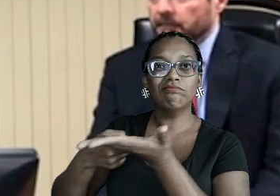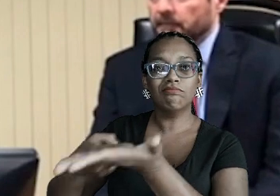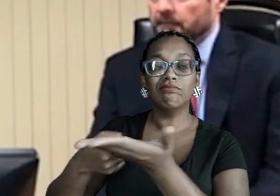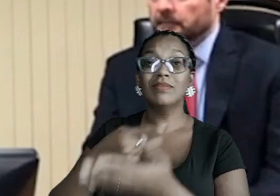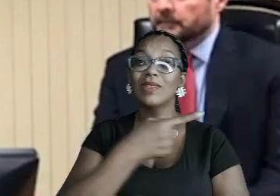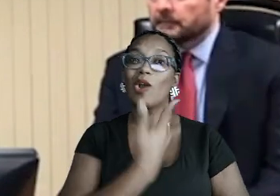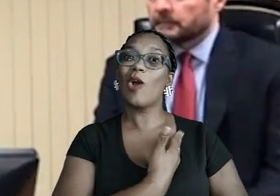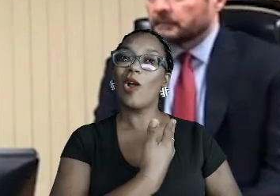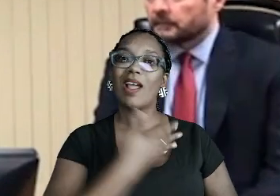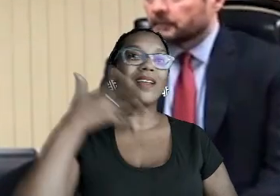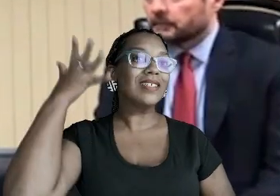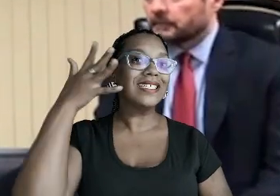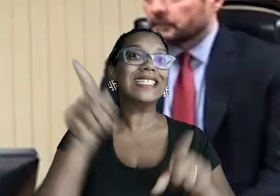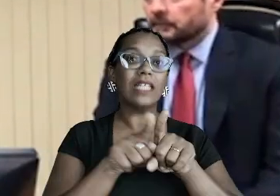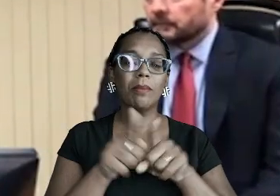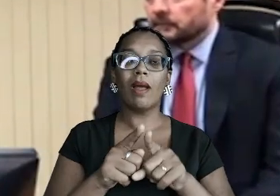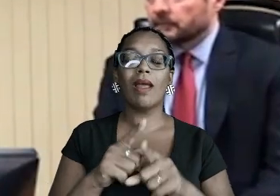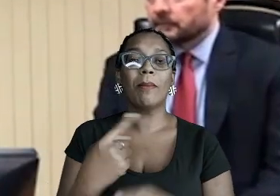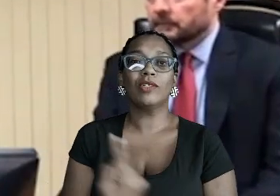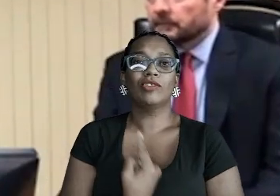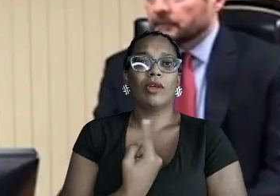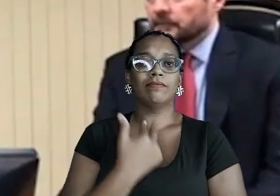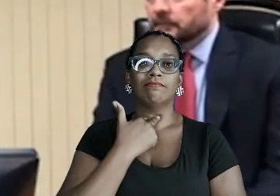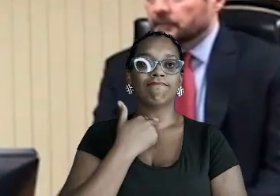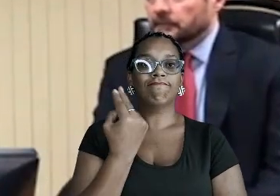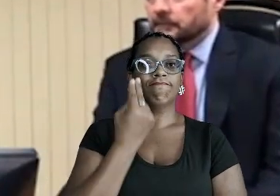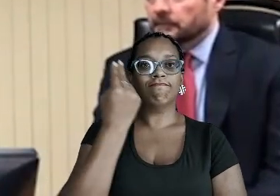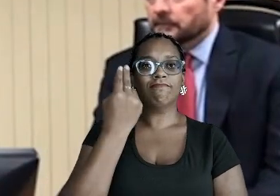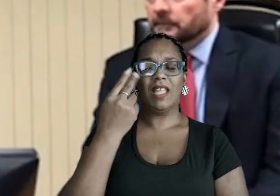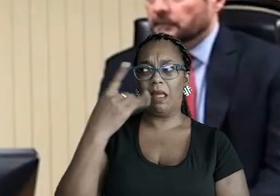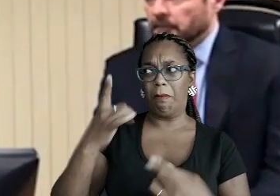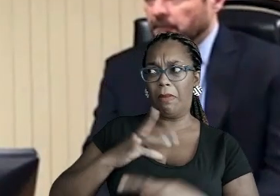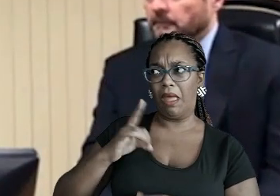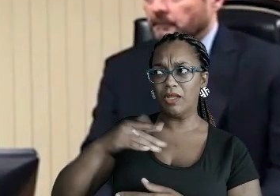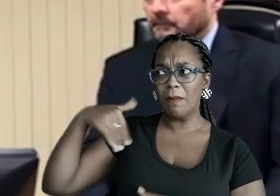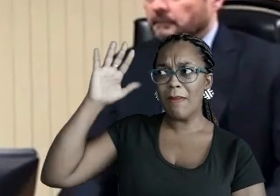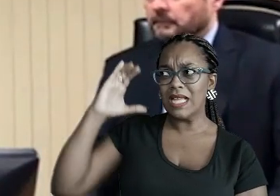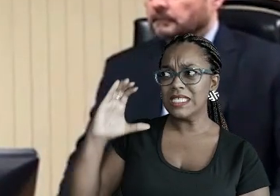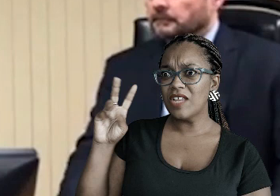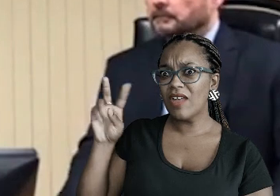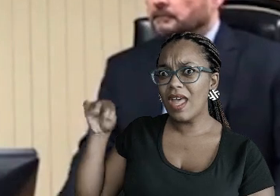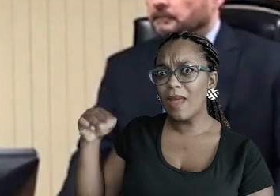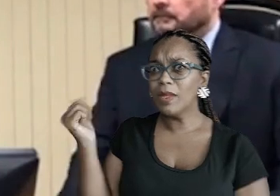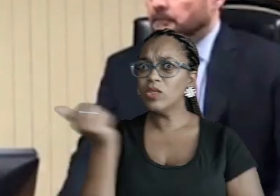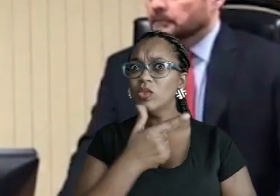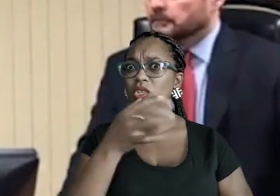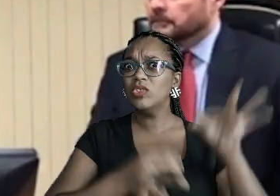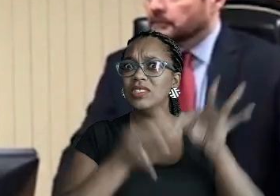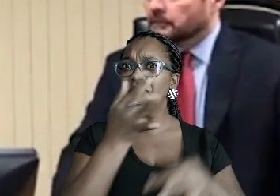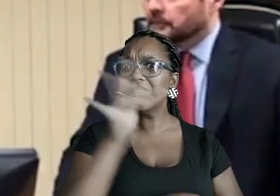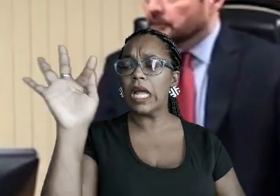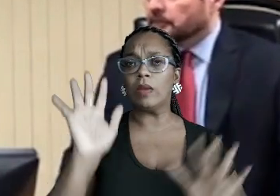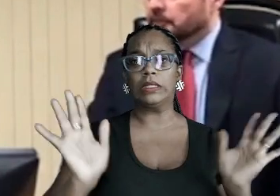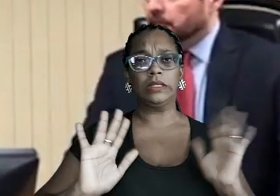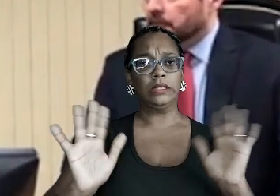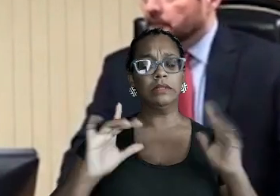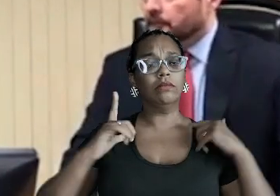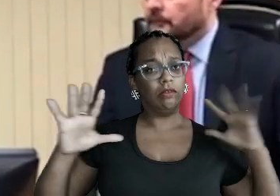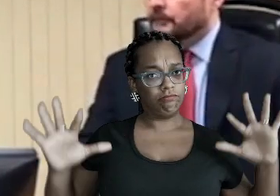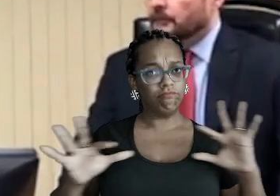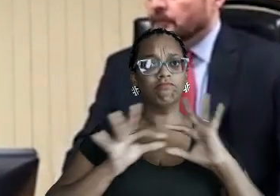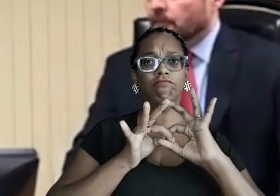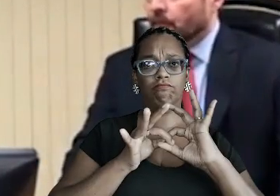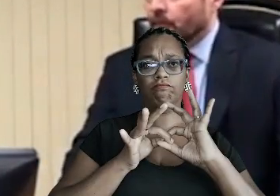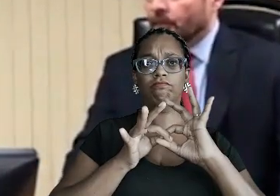faz nada sozinho eu não queria que as pessoas temessem mais a cvm do que eu a justiça federal queria que as pessoas soubessem que a gente funciona em